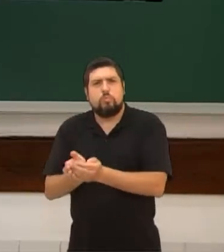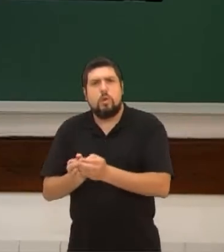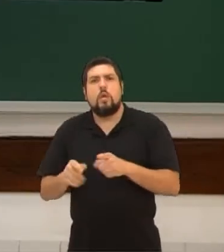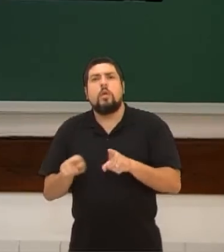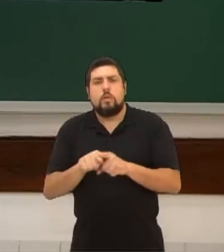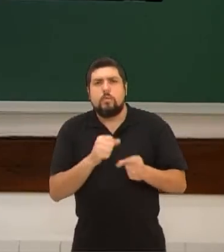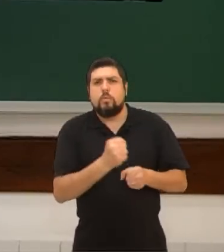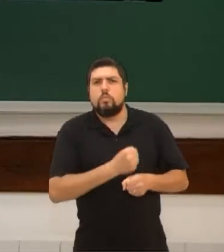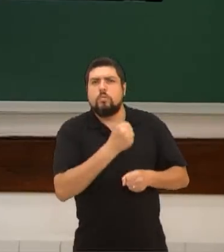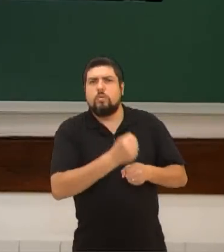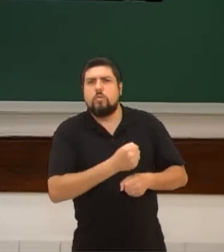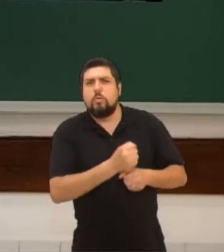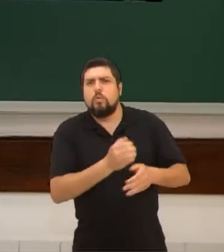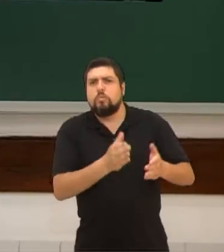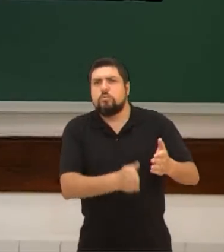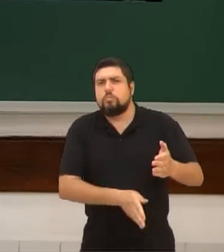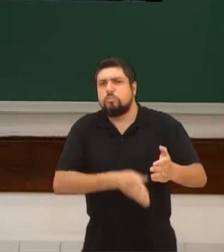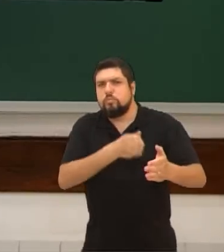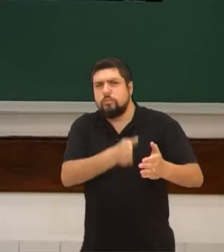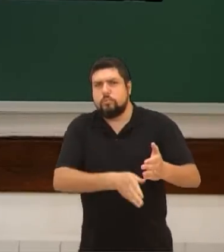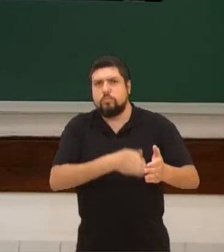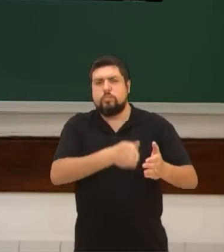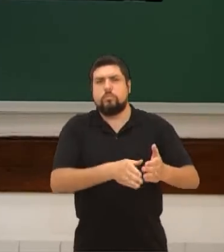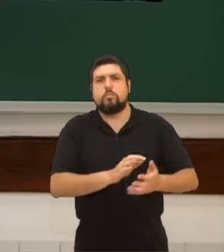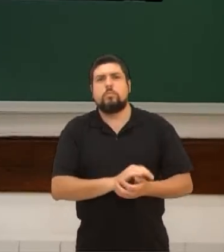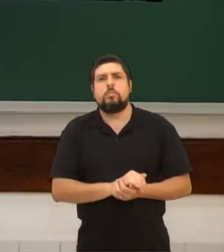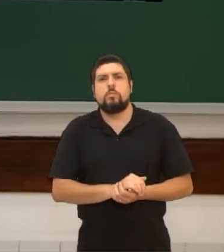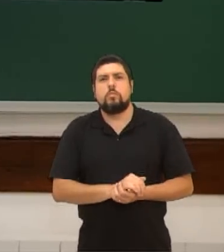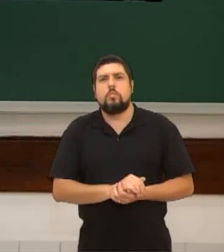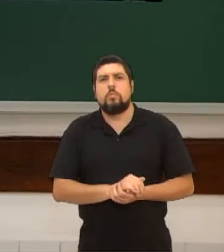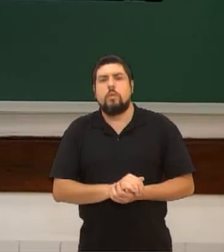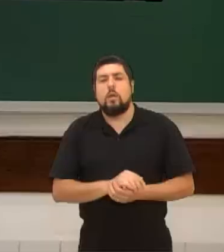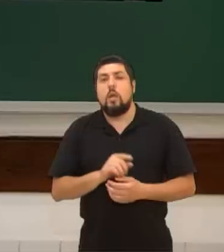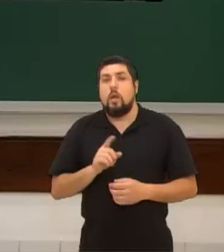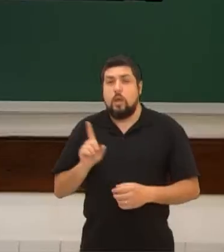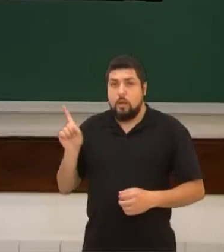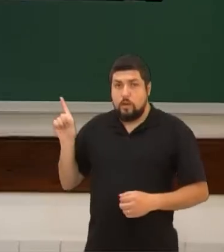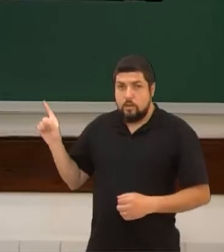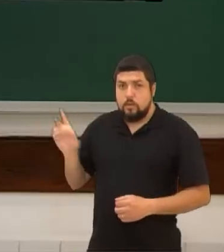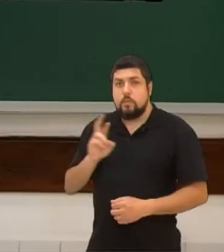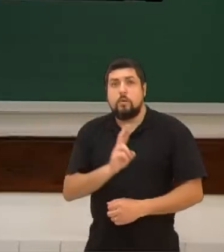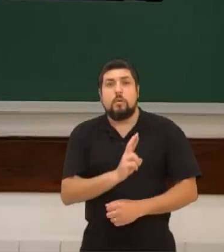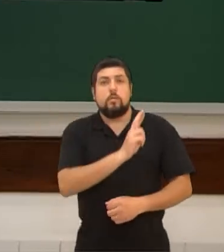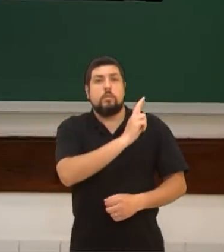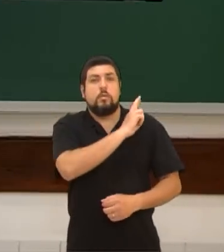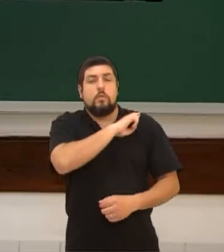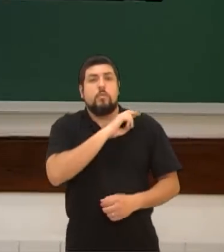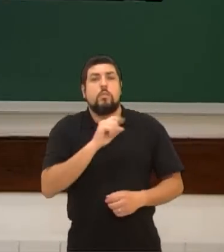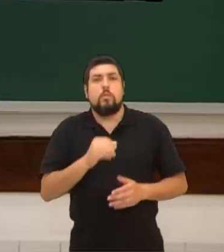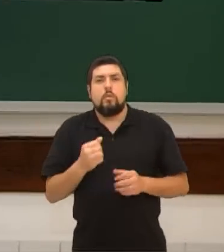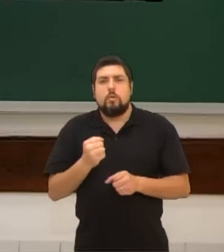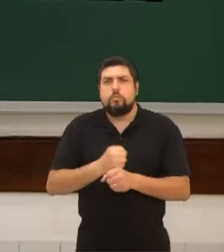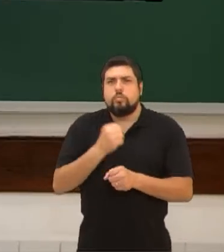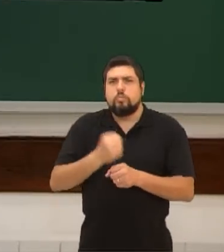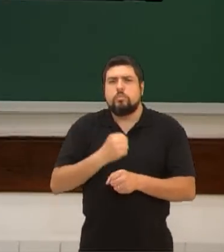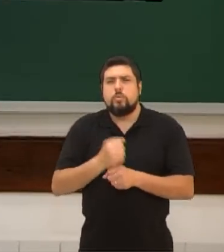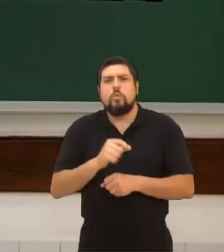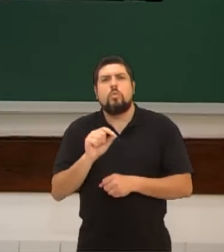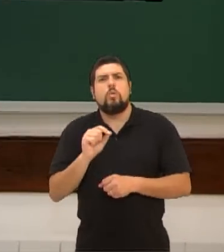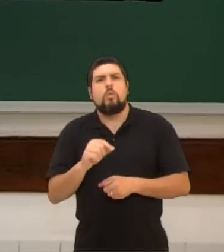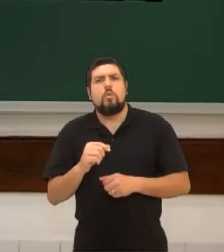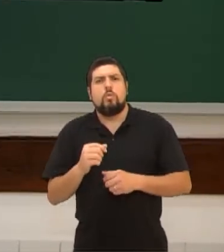ferro aqui no Brasil. Foi responsável pela construção de principais obras no segundo reinado, de